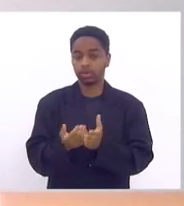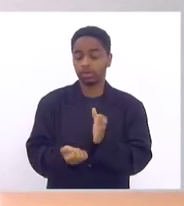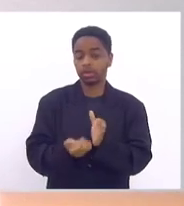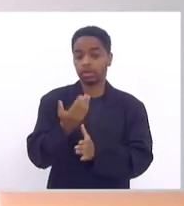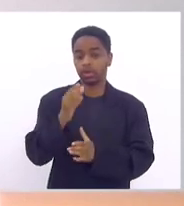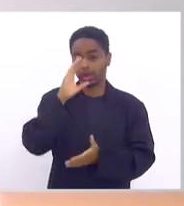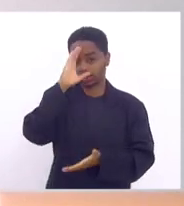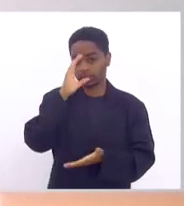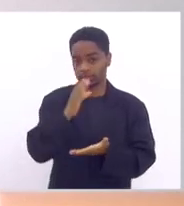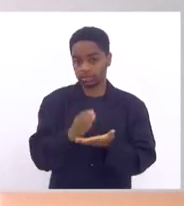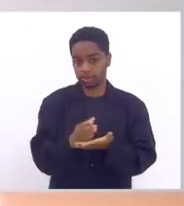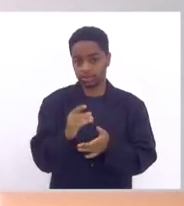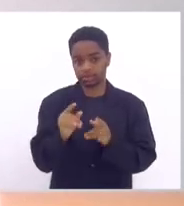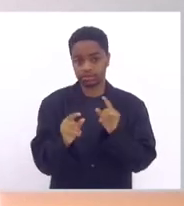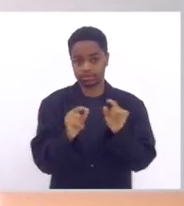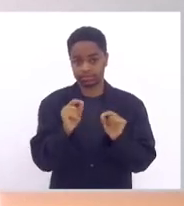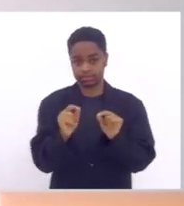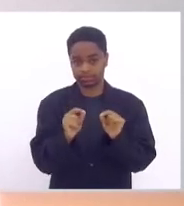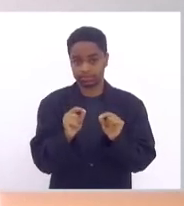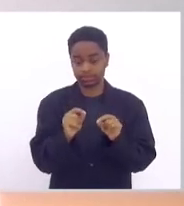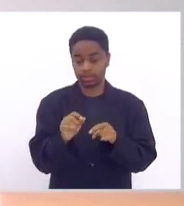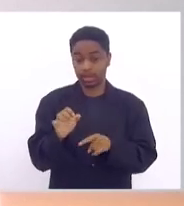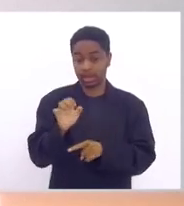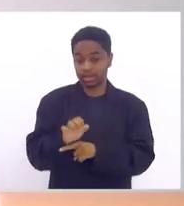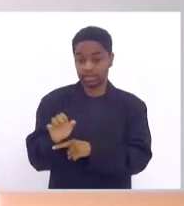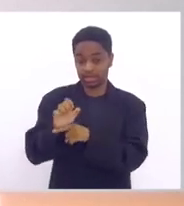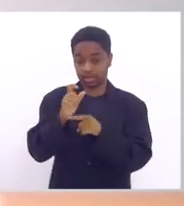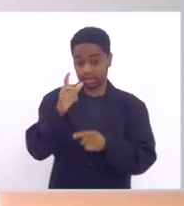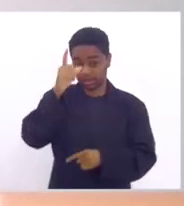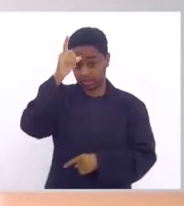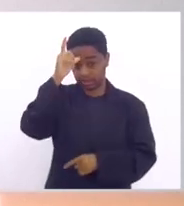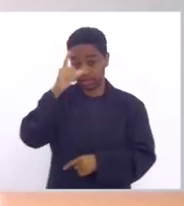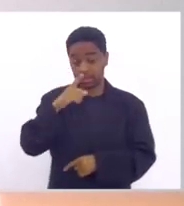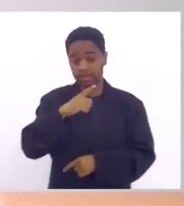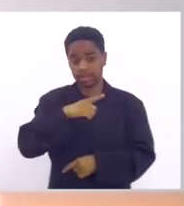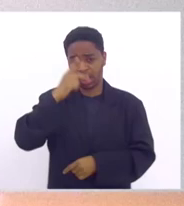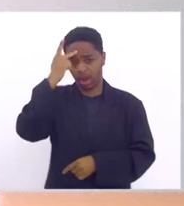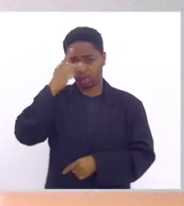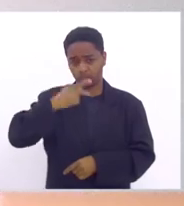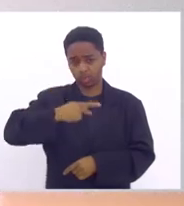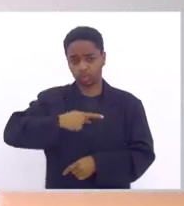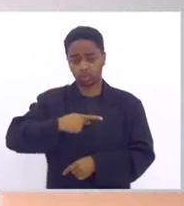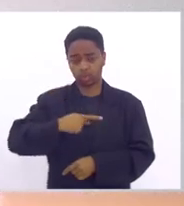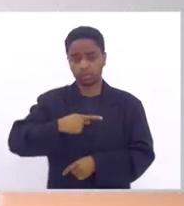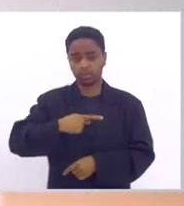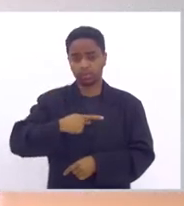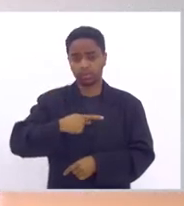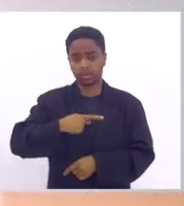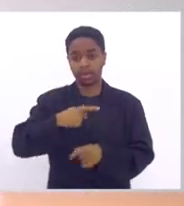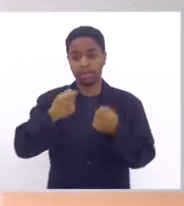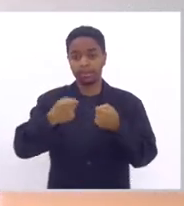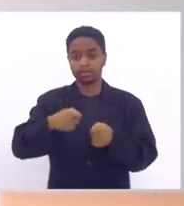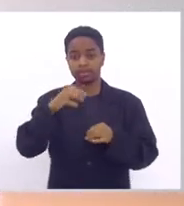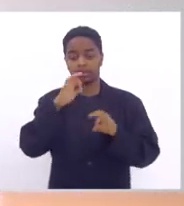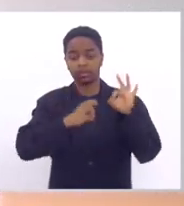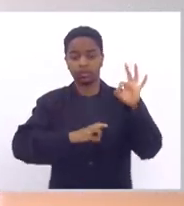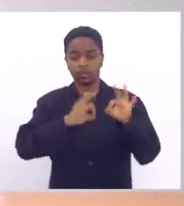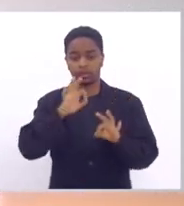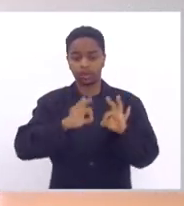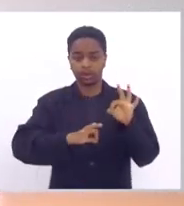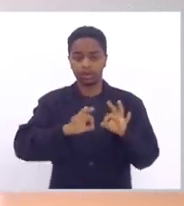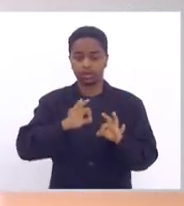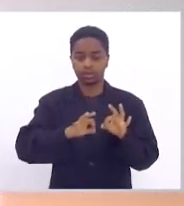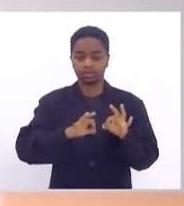o o os estados alemães que tinham enorme autonomia tinham que se organizar exatamente